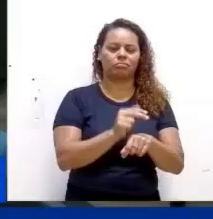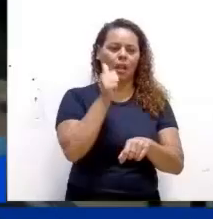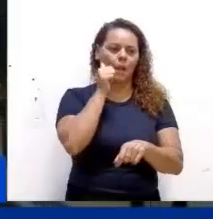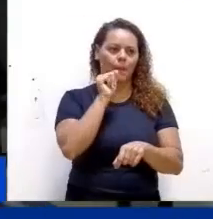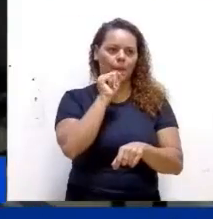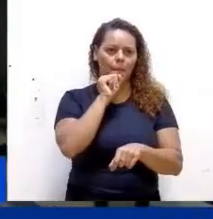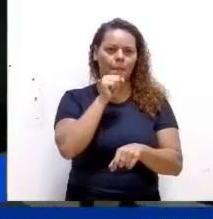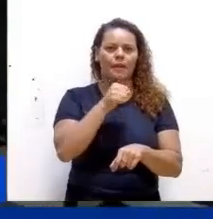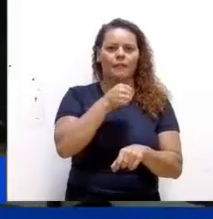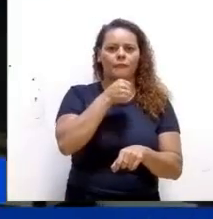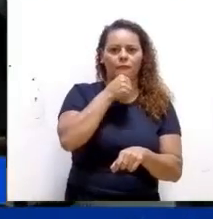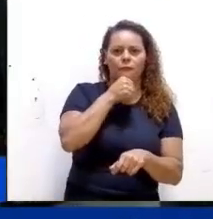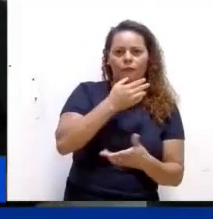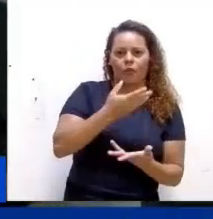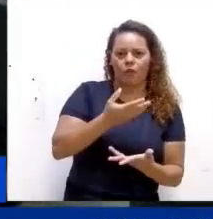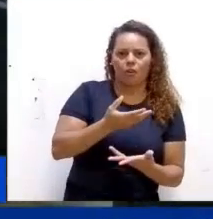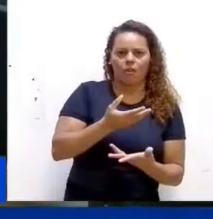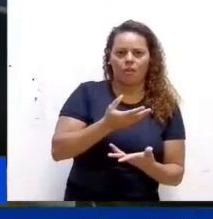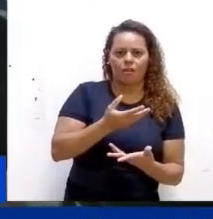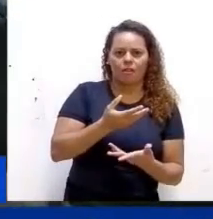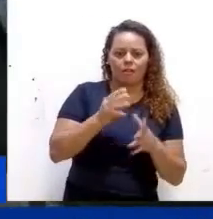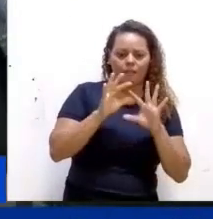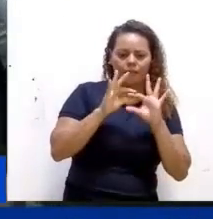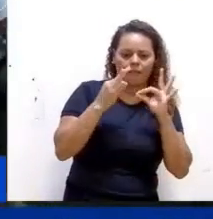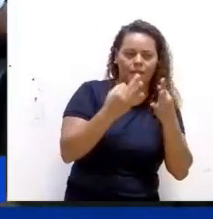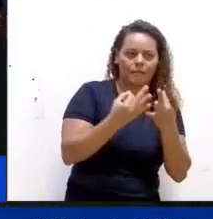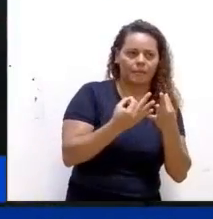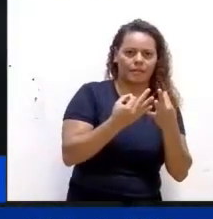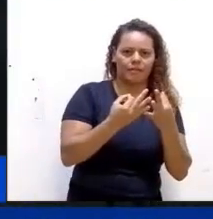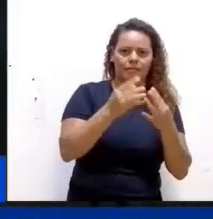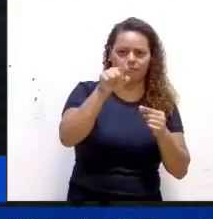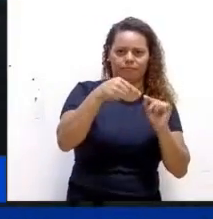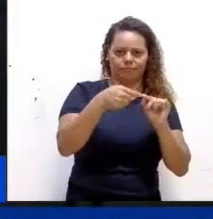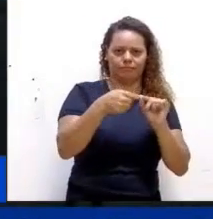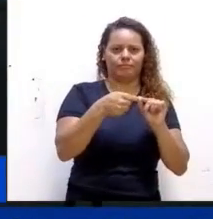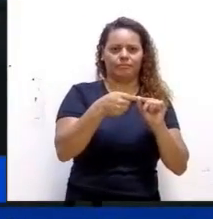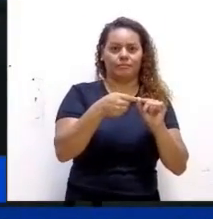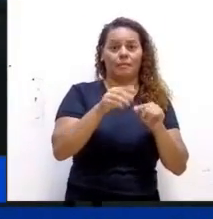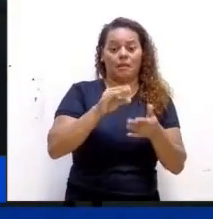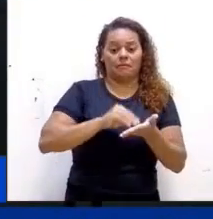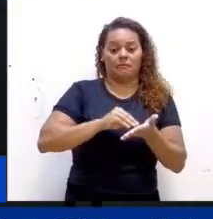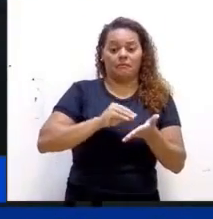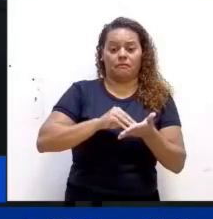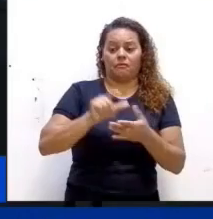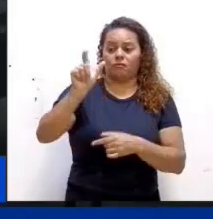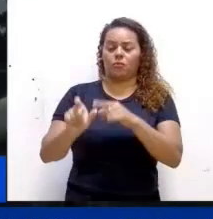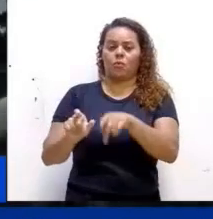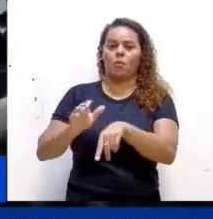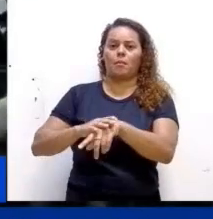é família? Porque não tem a presença, a figura paterna?